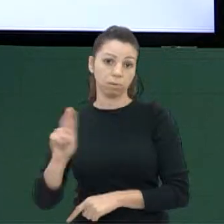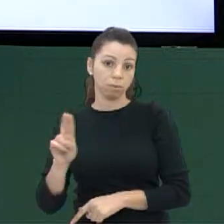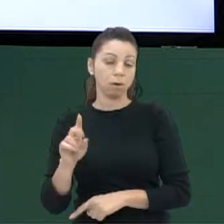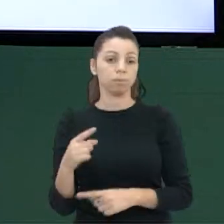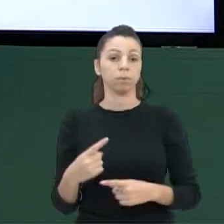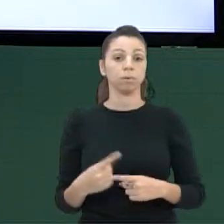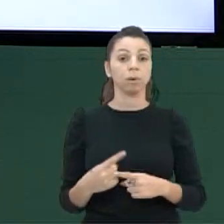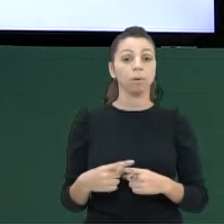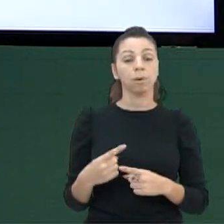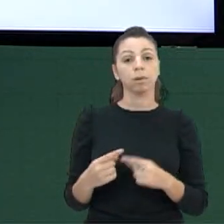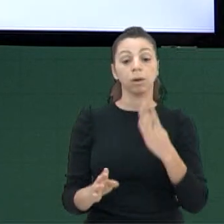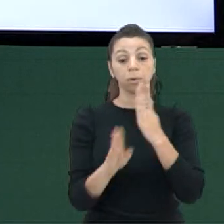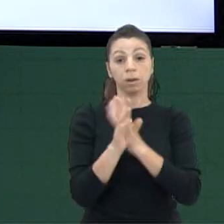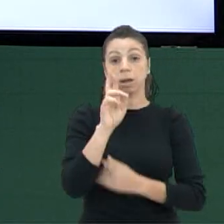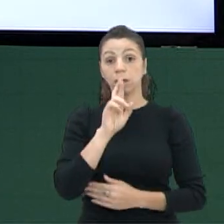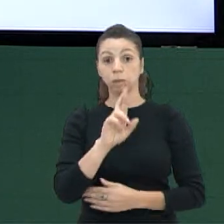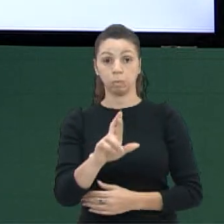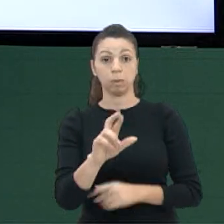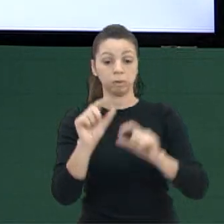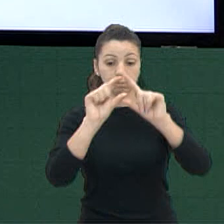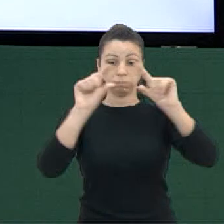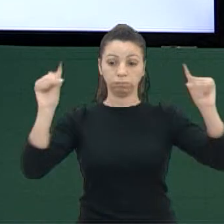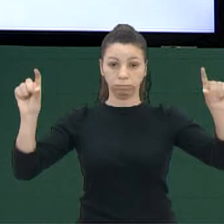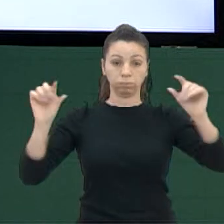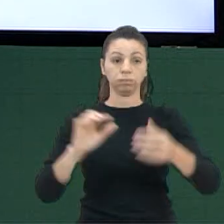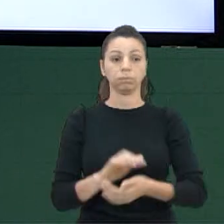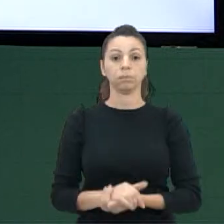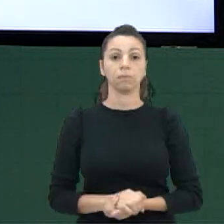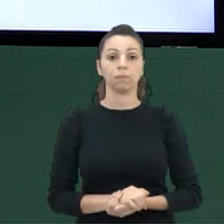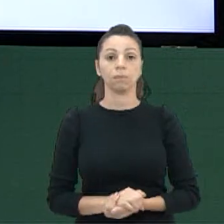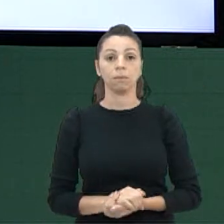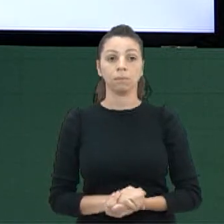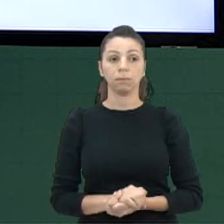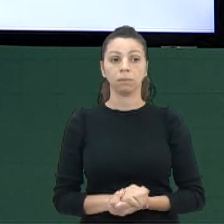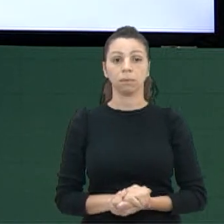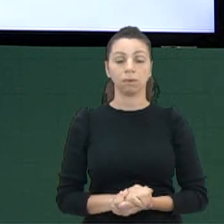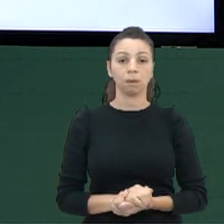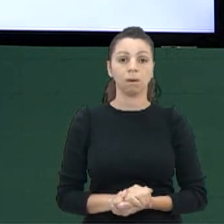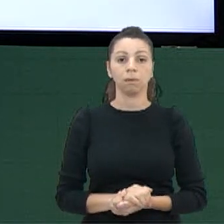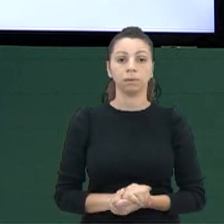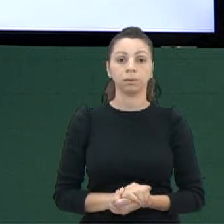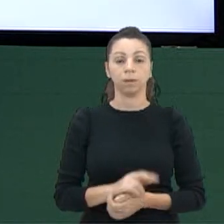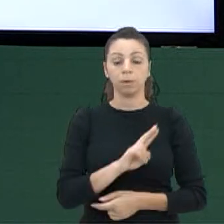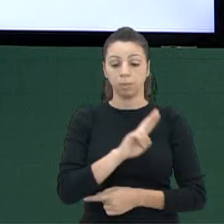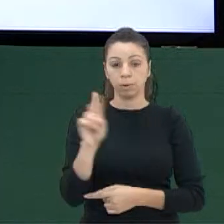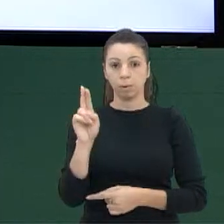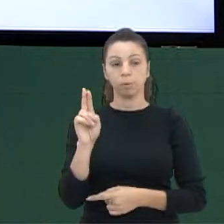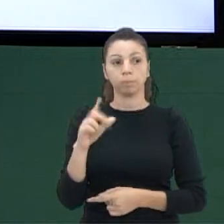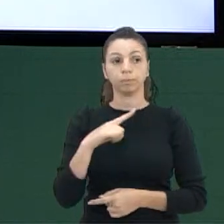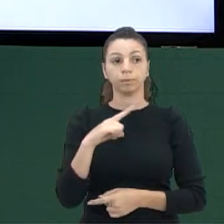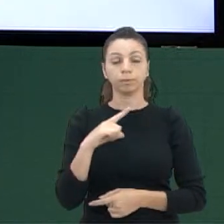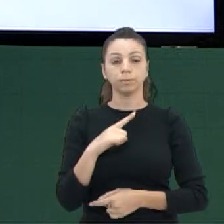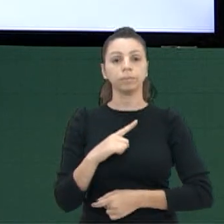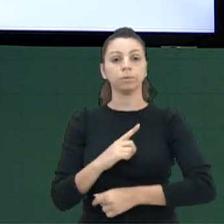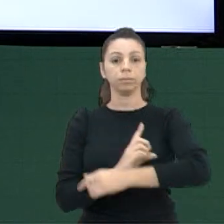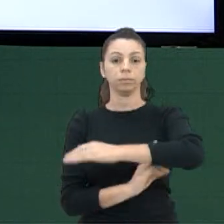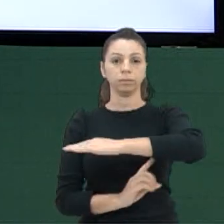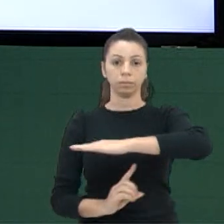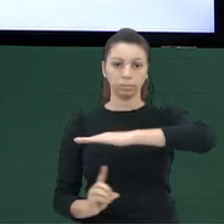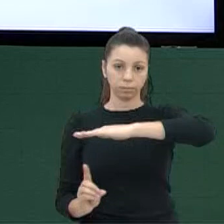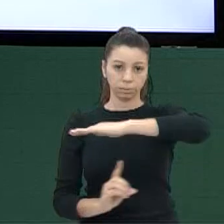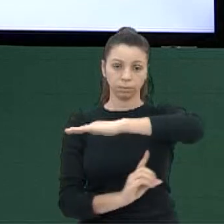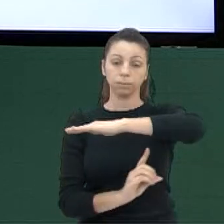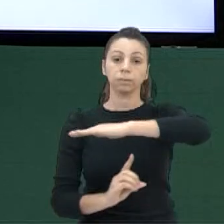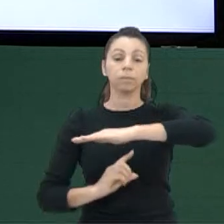resolver. Vamos continuar? Então, depois que eu vi aqui o nome que eu tenho, quando o denominador da minha